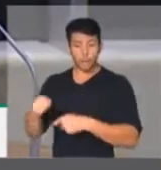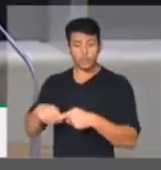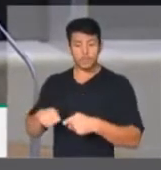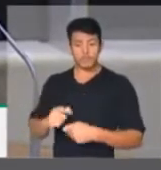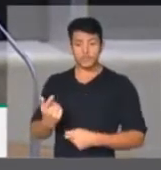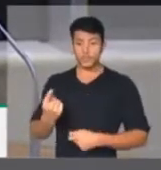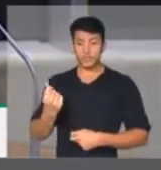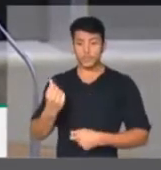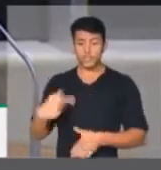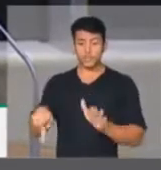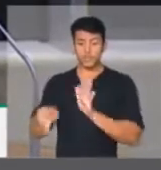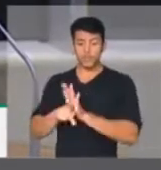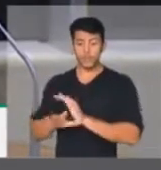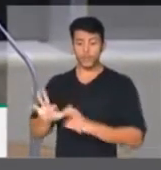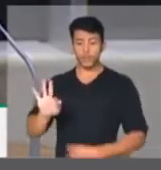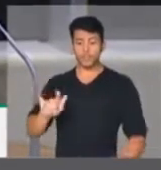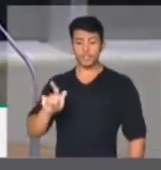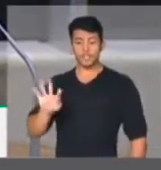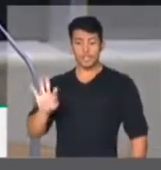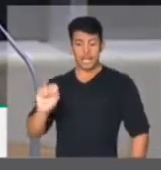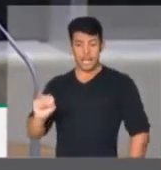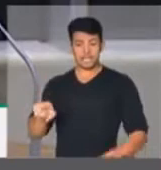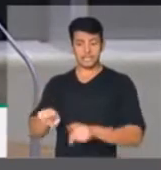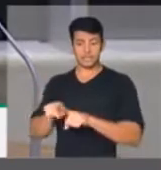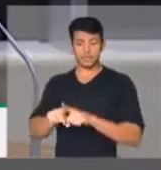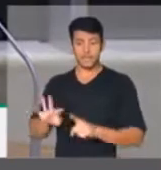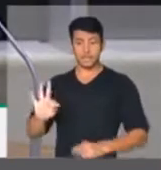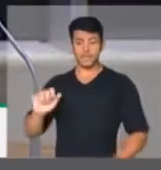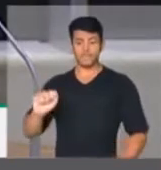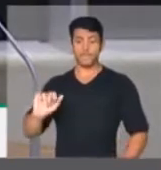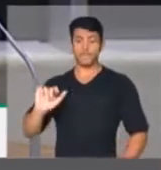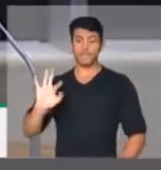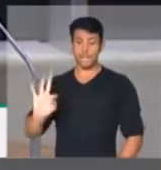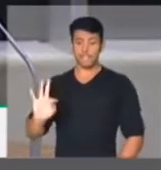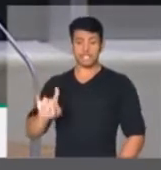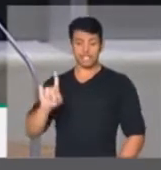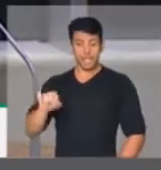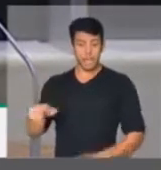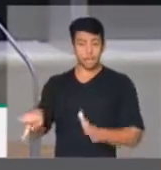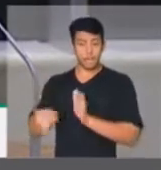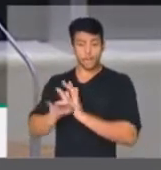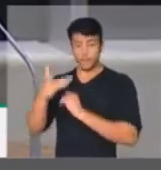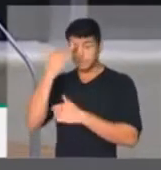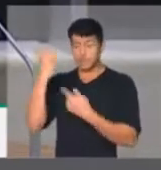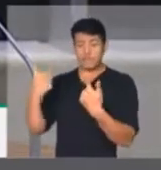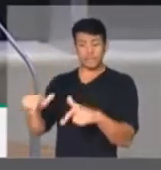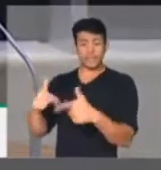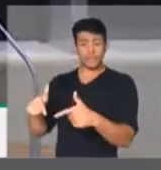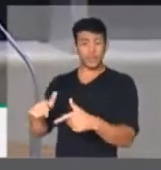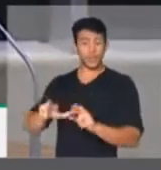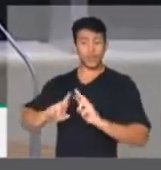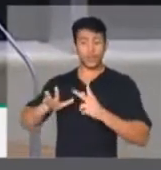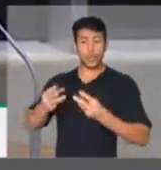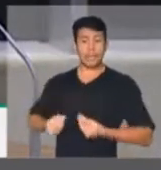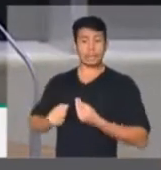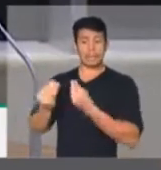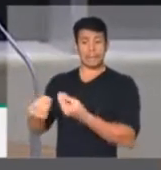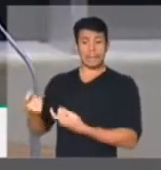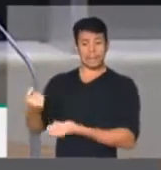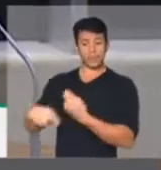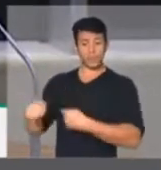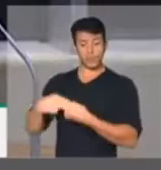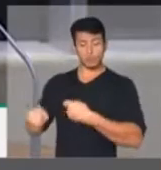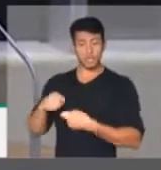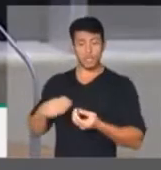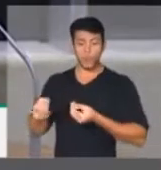e do FGTS são dos trabalhadores, são recursos dos trabalhadores, e não pode ir para uma área